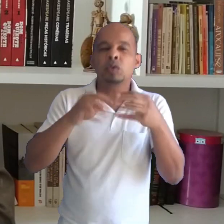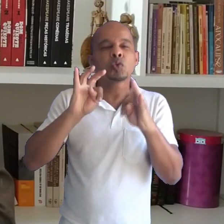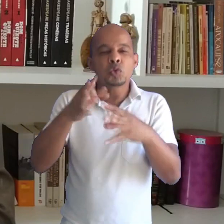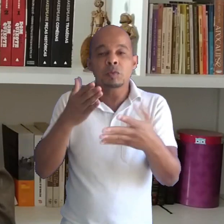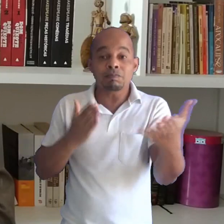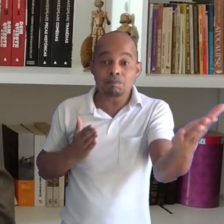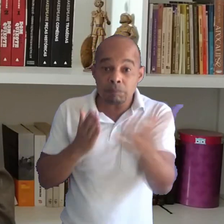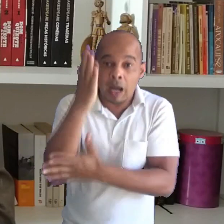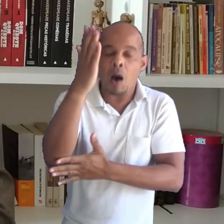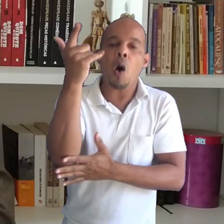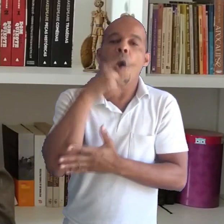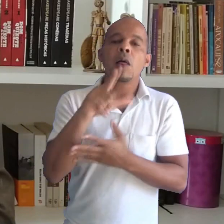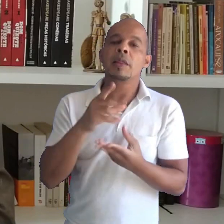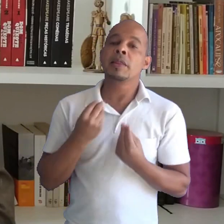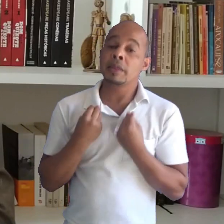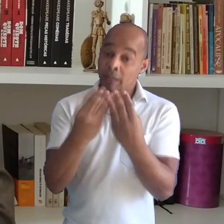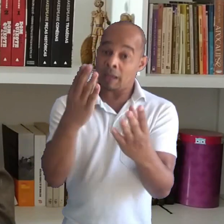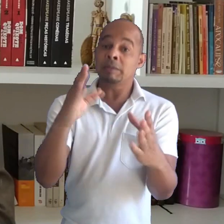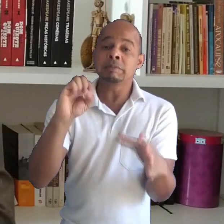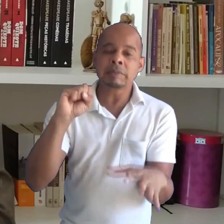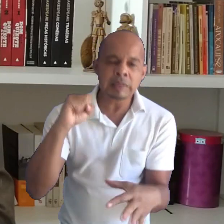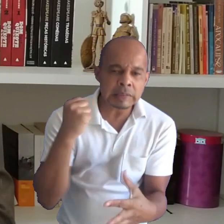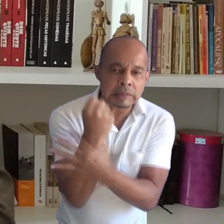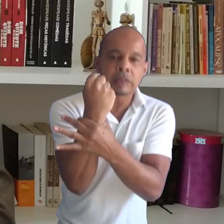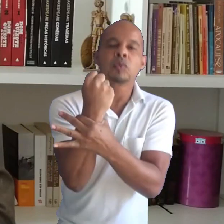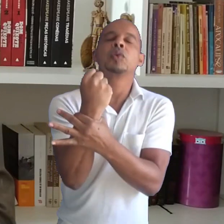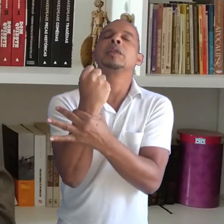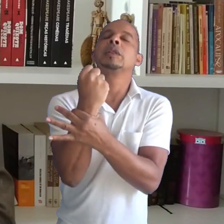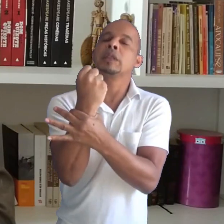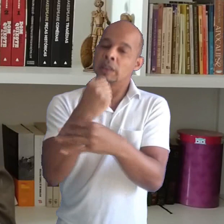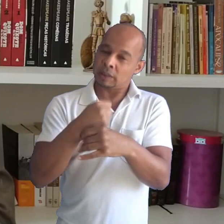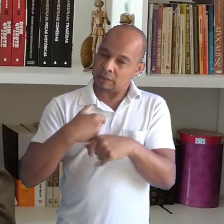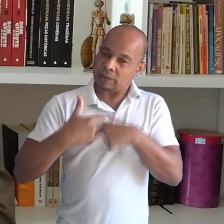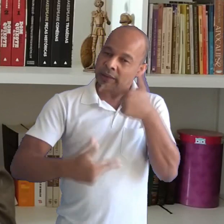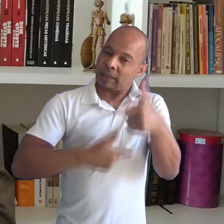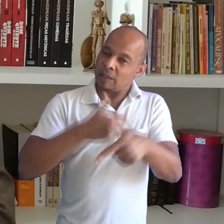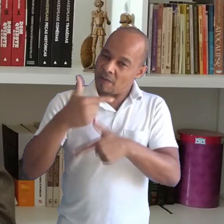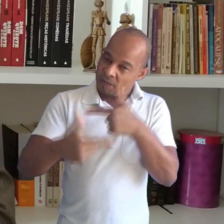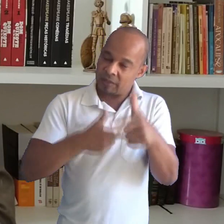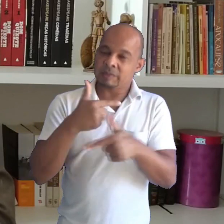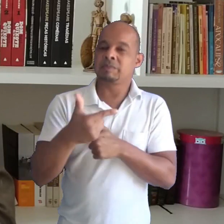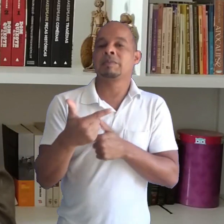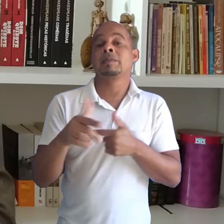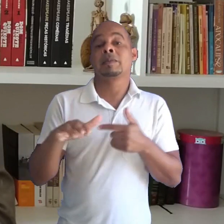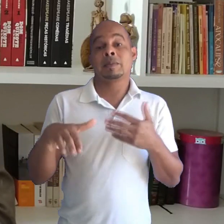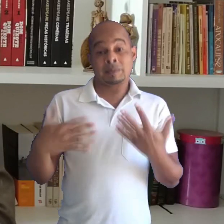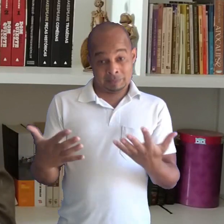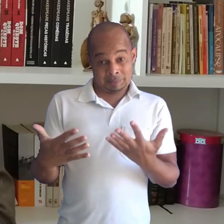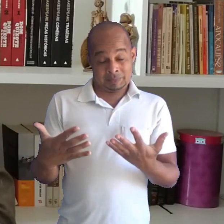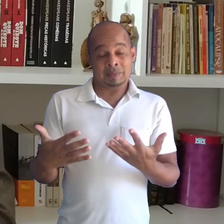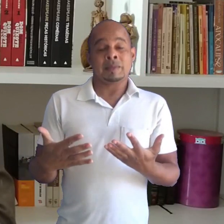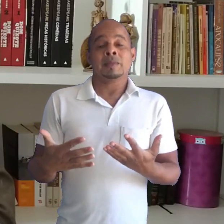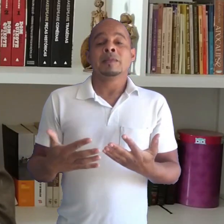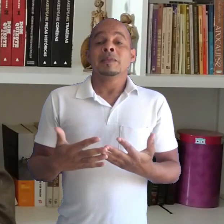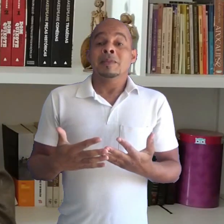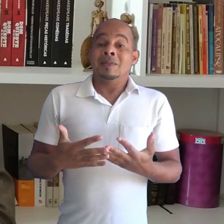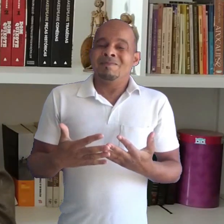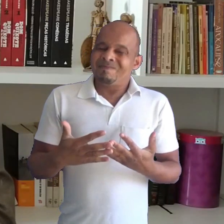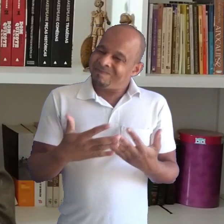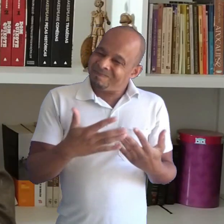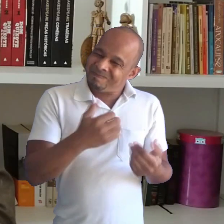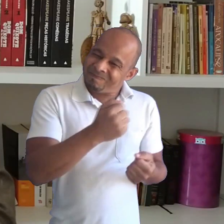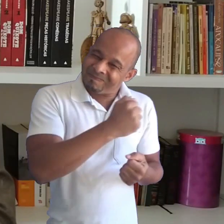dificuldades administrativas, jurídicas, normativas e técnicas, para que nós pudéssemos oferecer esse serviço com toda a segurança para a